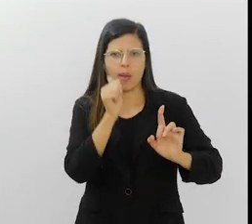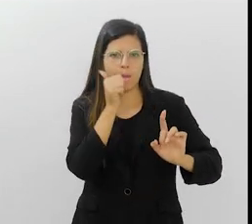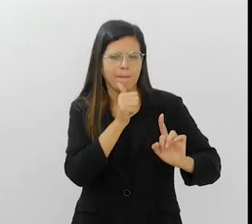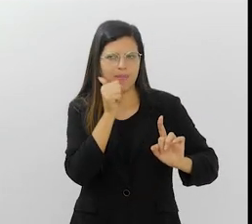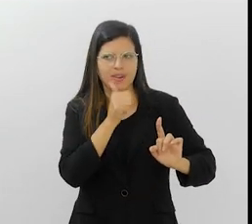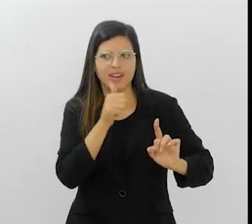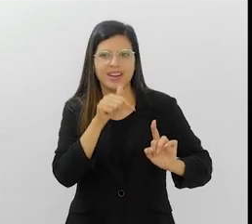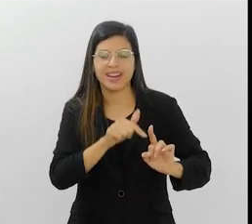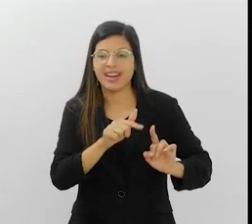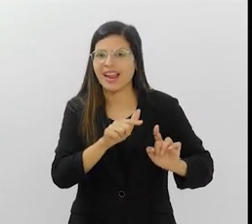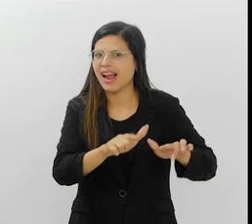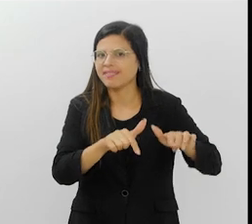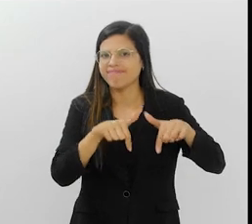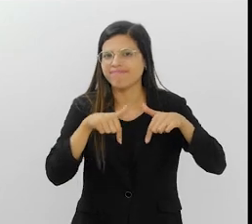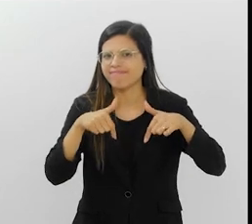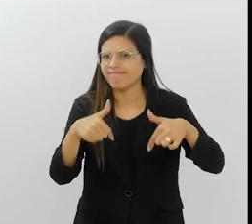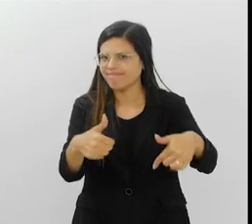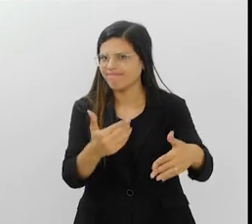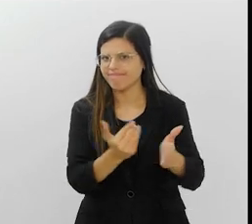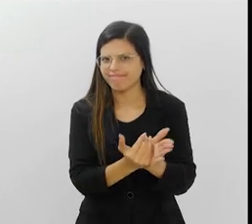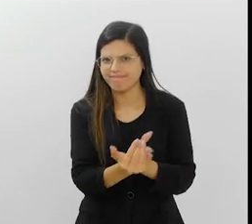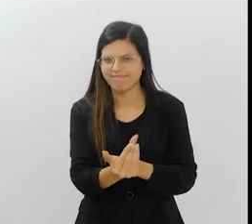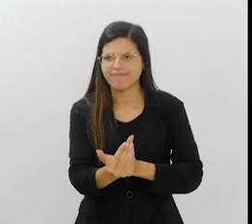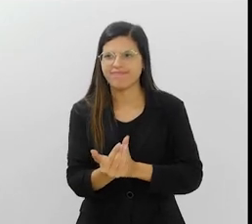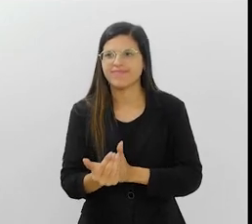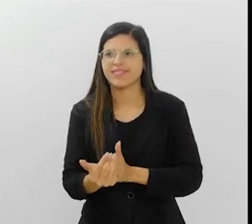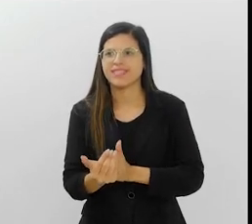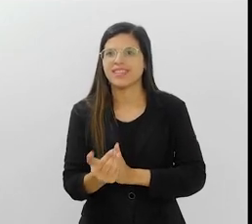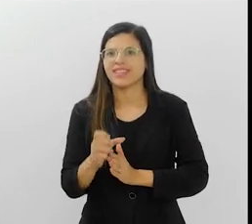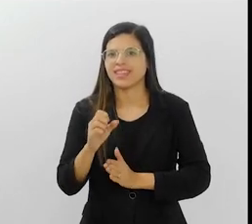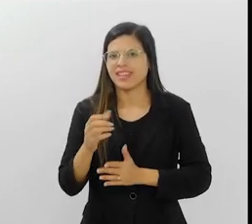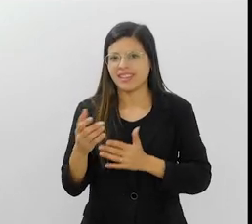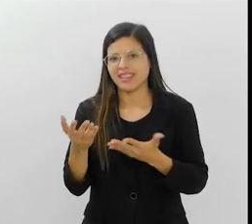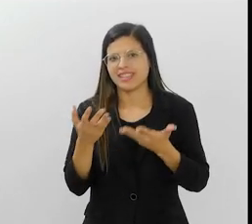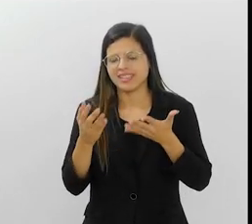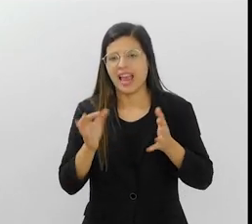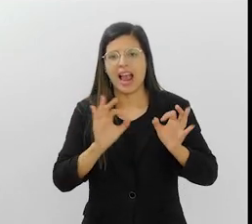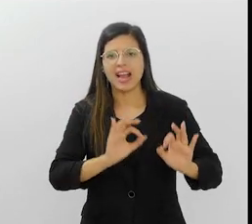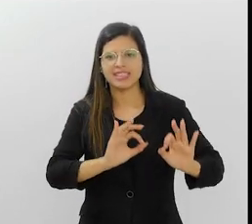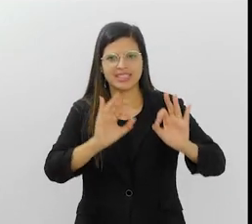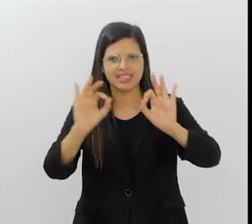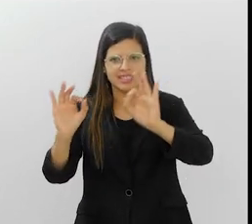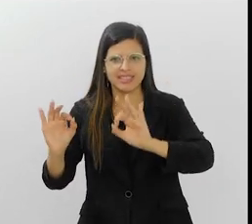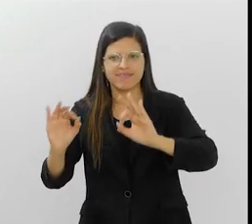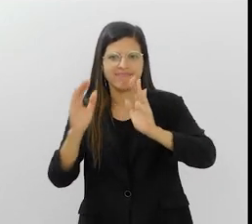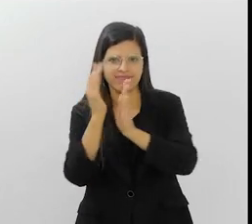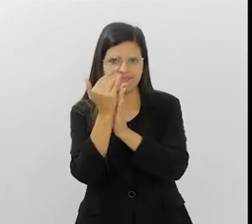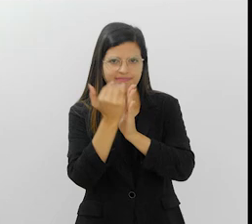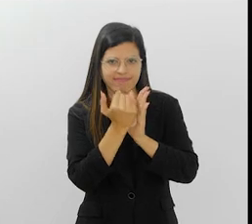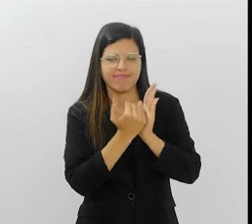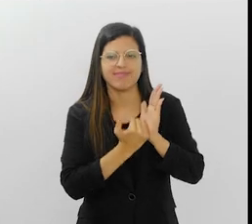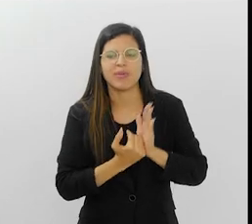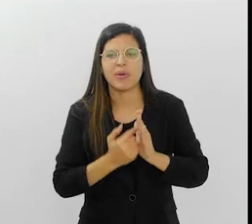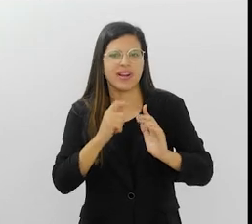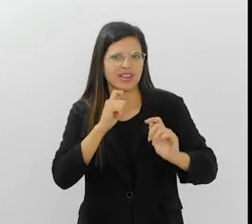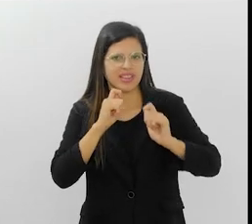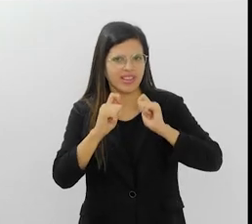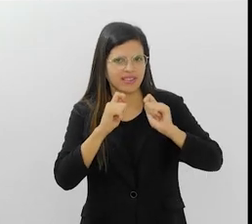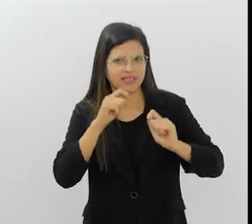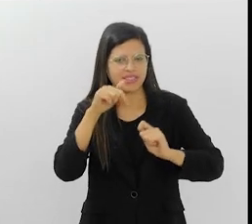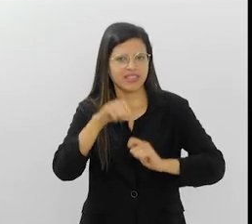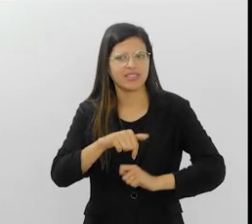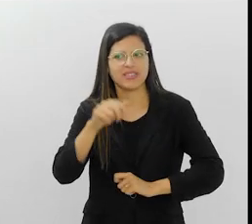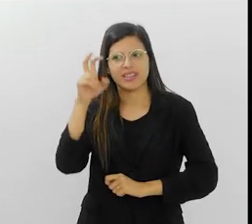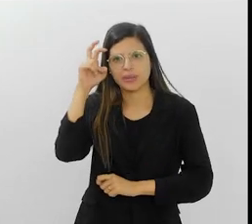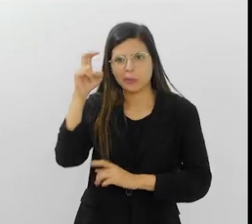mulher, do pioneirismo da Rosa Magalhães. Então, quem puder assistir esse programa do Fábio Fabato, entrevistado aqui